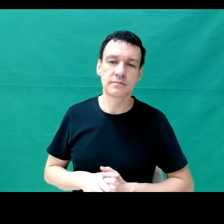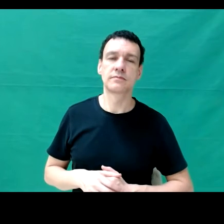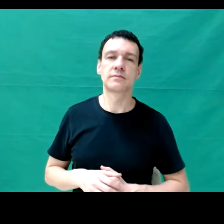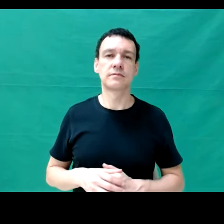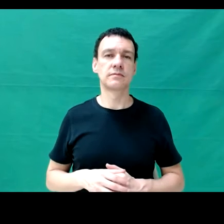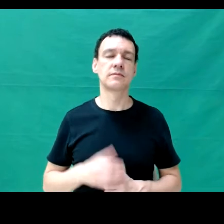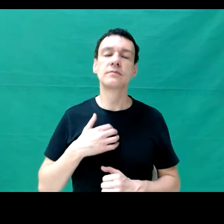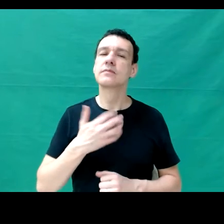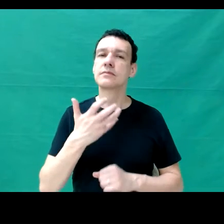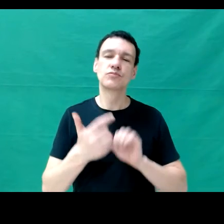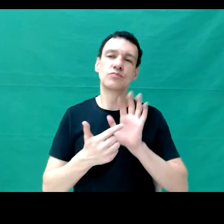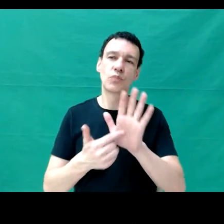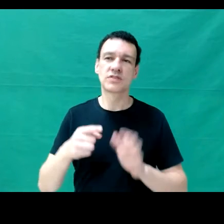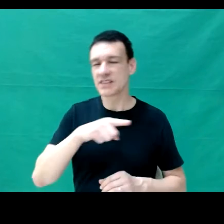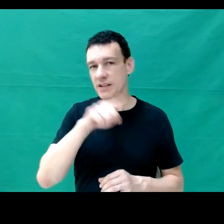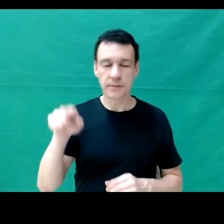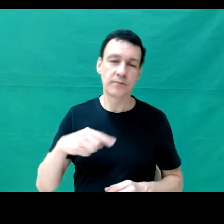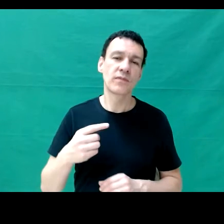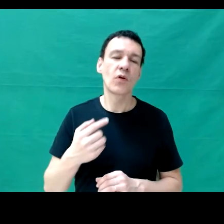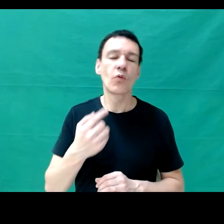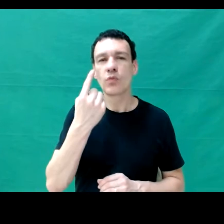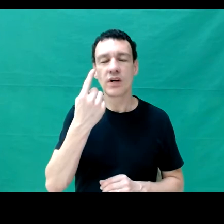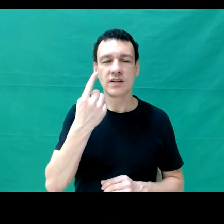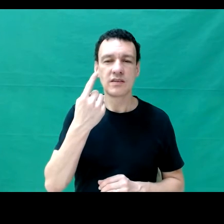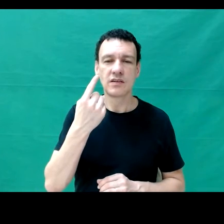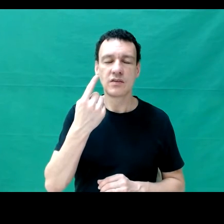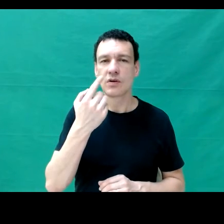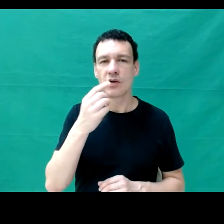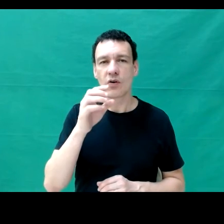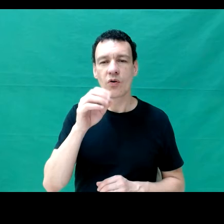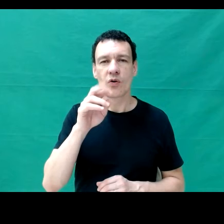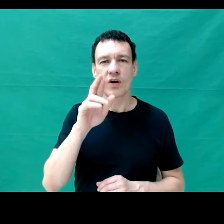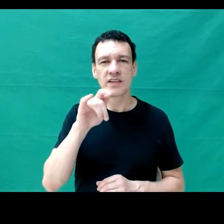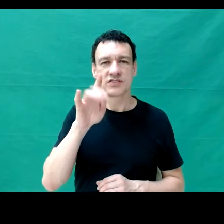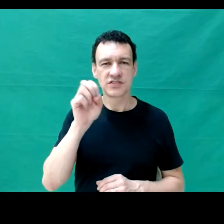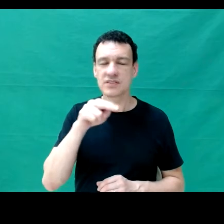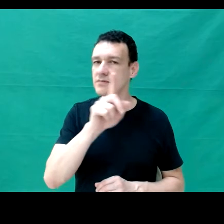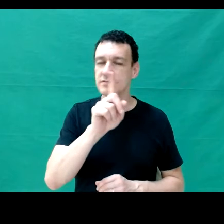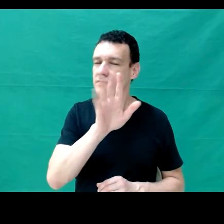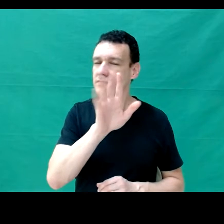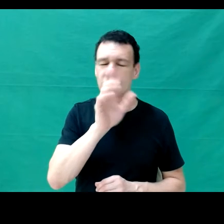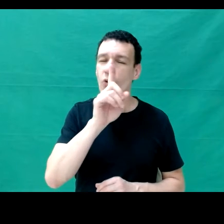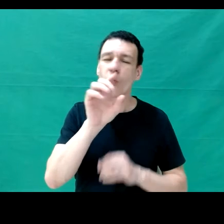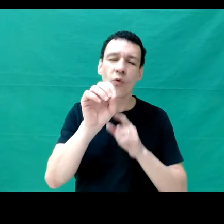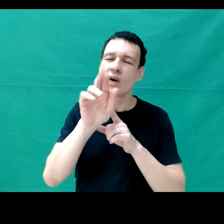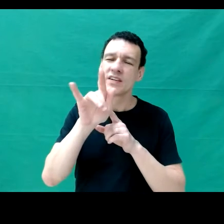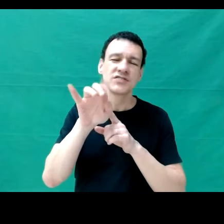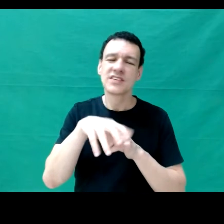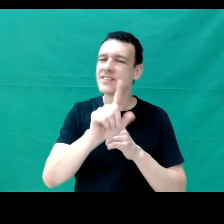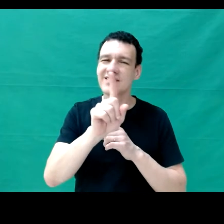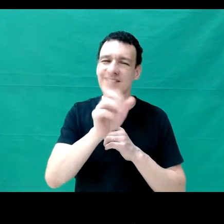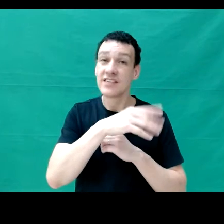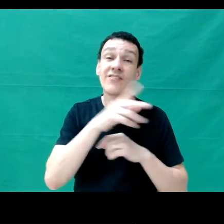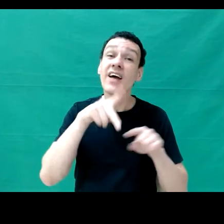intuito aqui é mostrar uma origem, né, uma origem não, desculpa, mostrar duas ferramentas para vocês, né, que